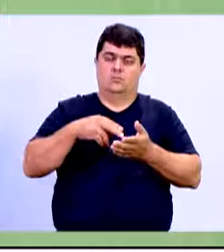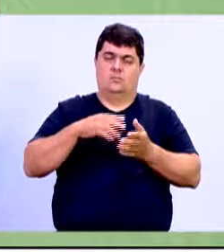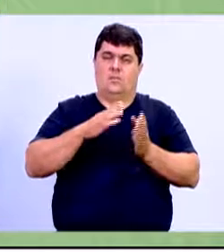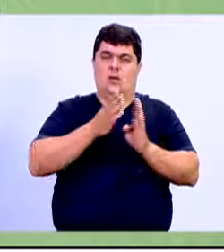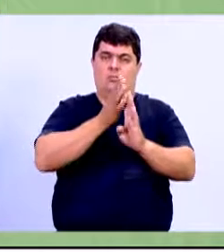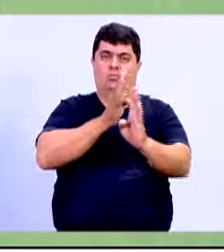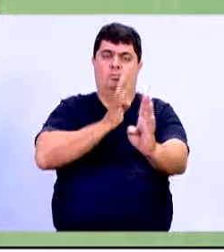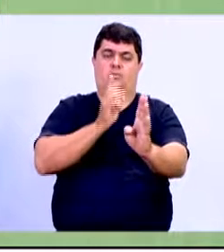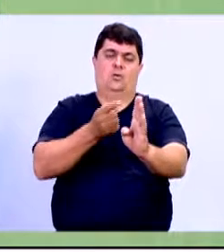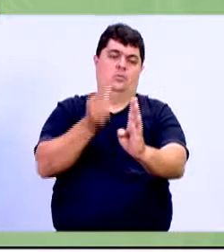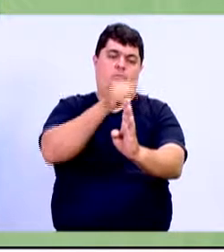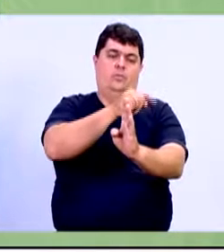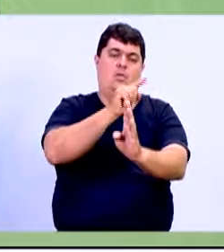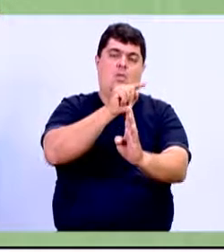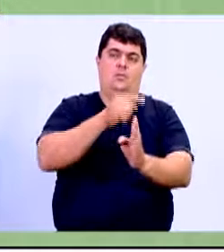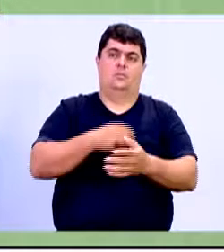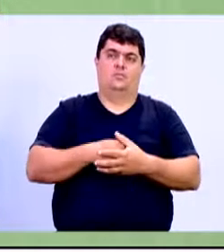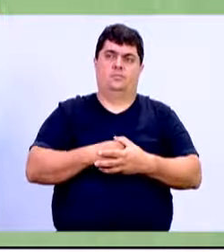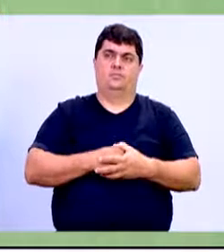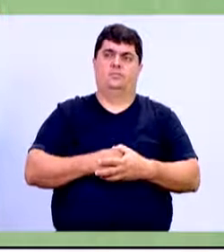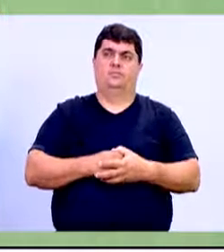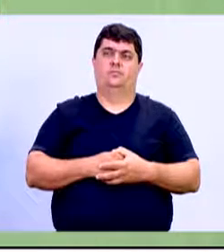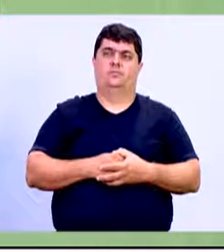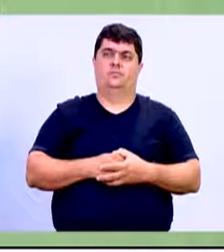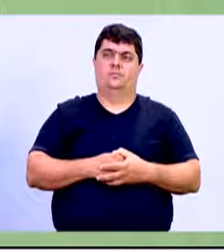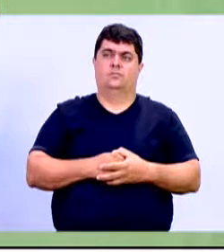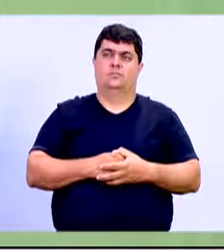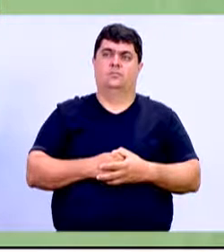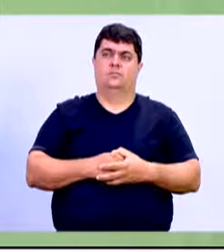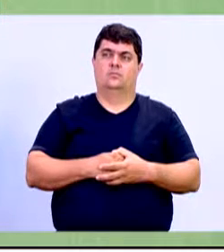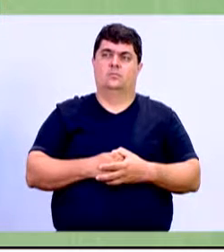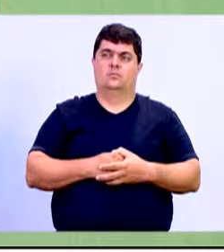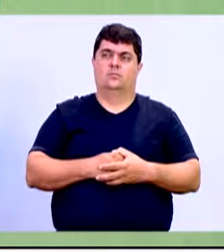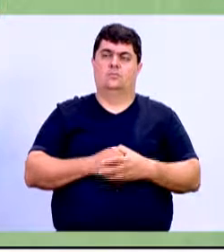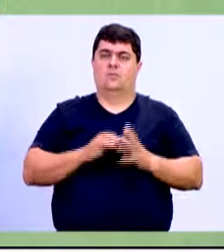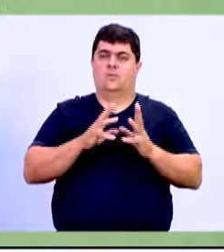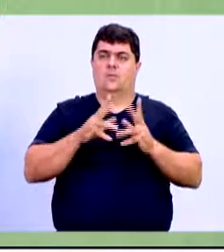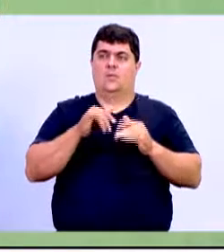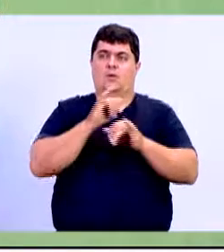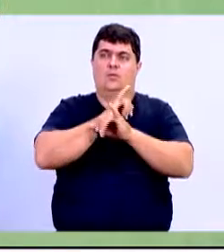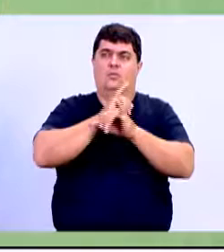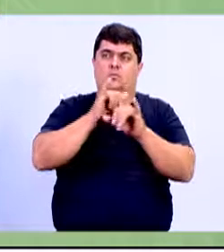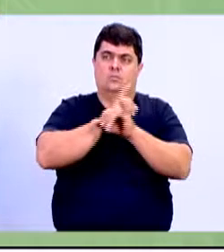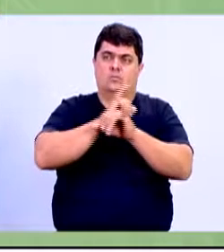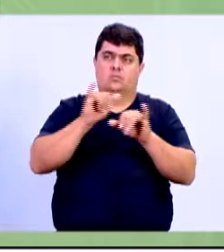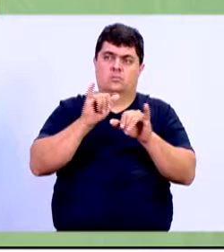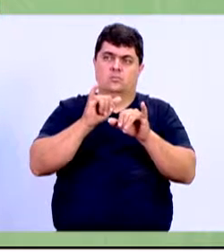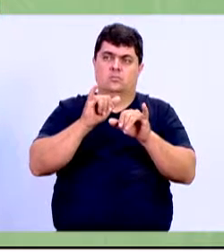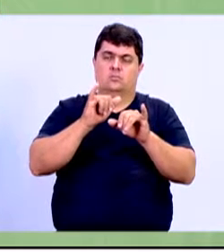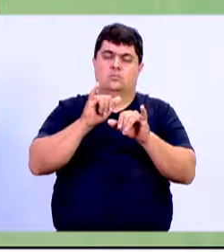Tá? E aí o que acontece? Toda a informação,